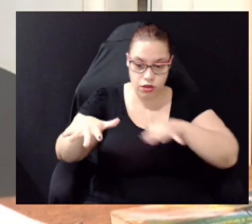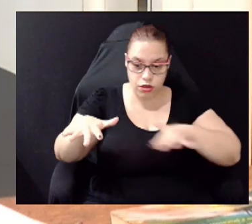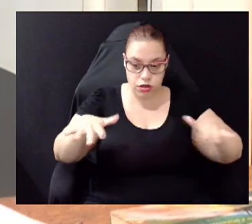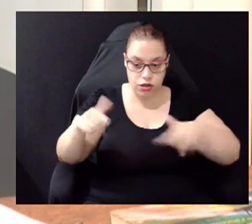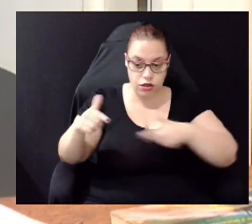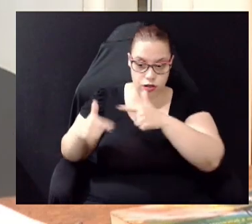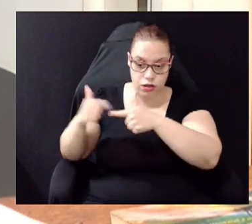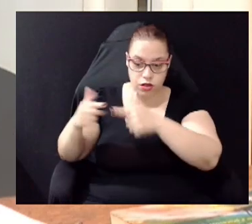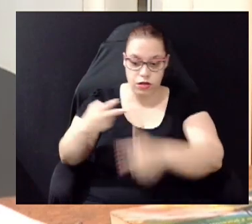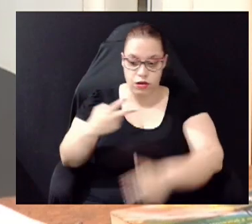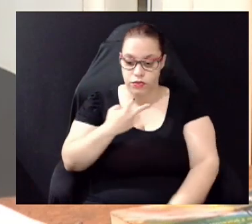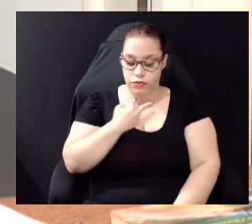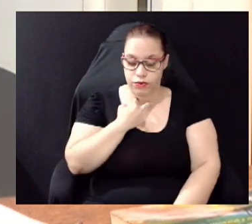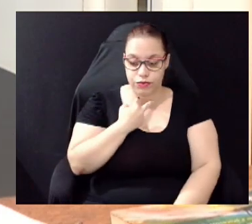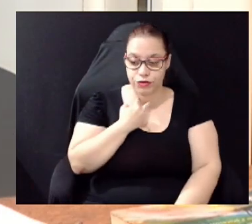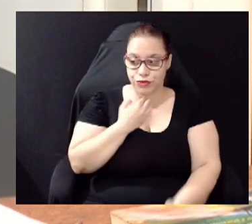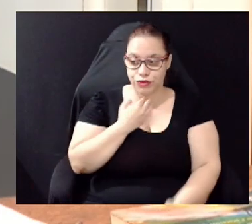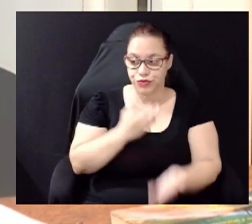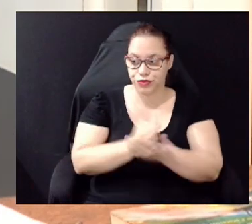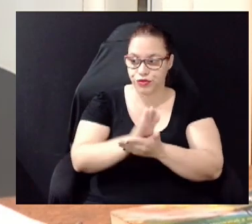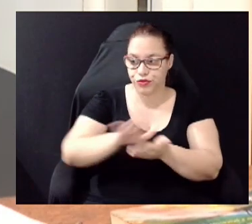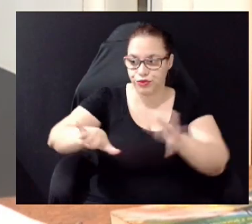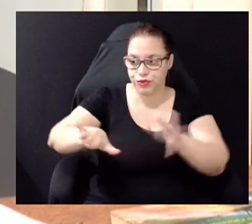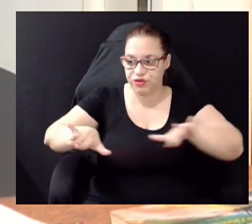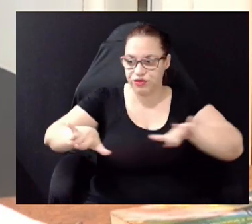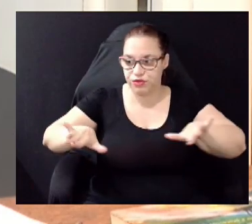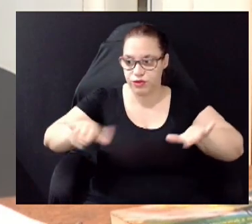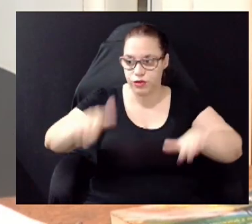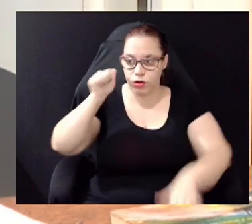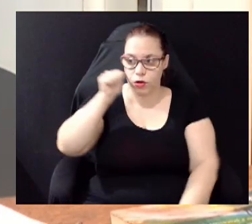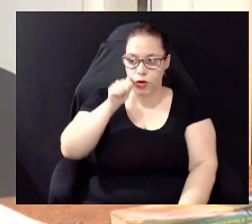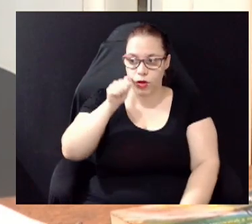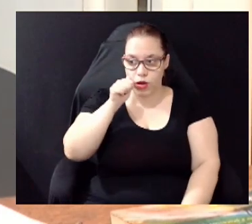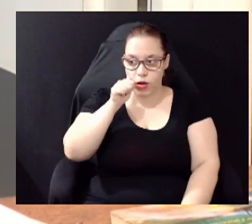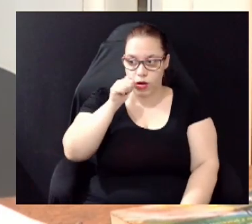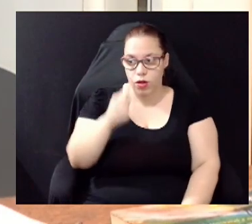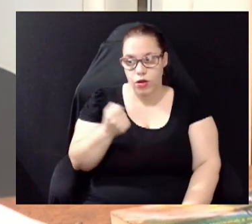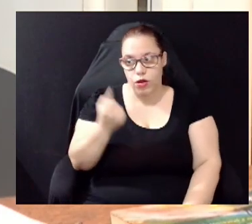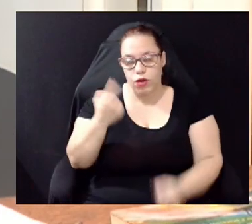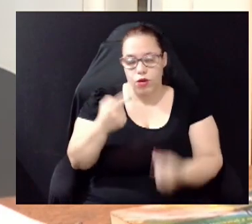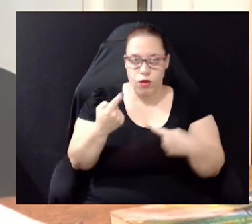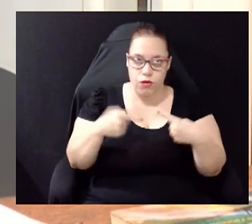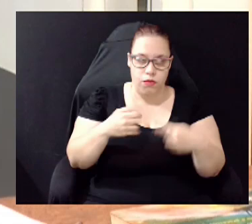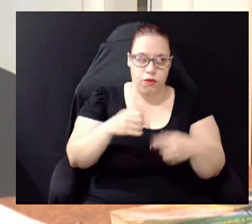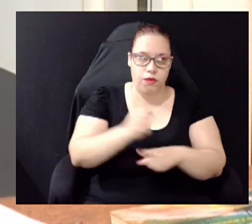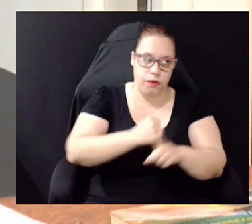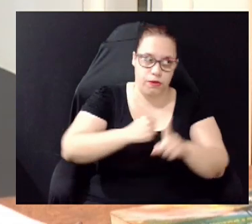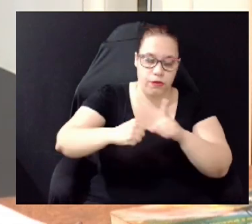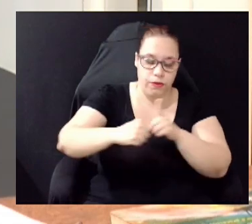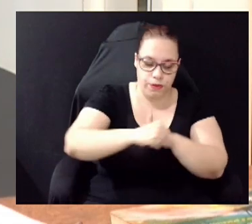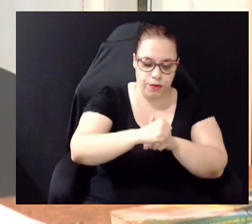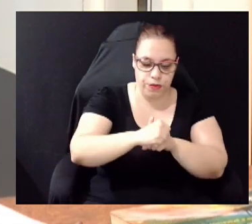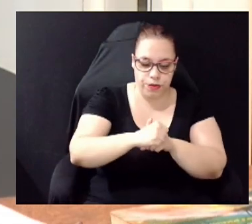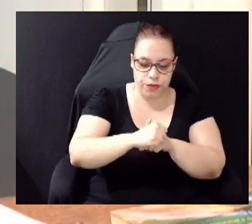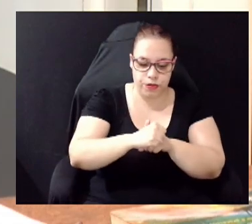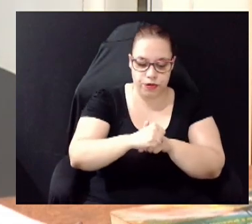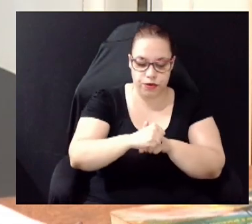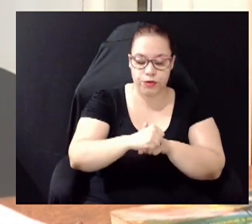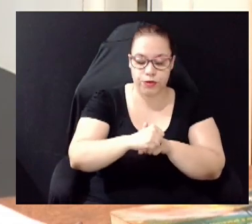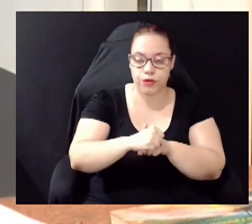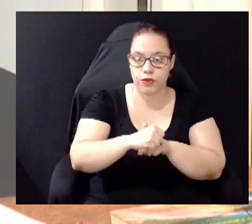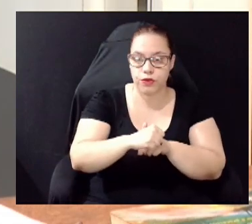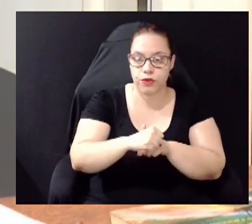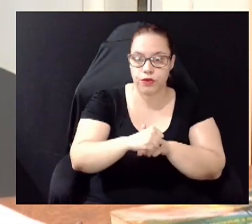pode separar, né, a categoria mulher dos outros debates da sociedade, assim, né, senão a gente